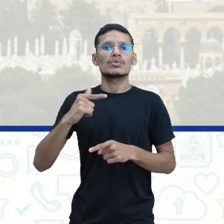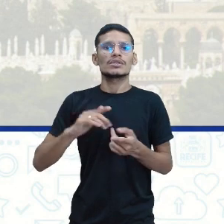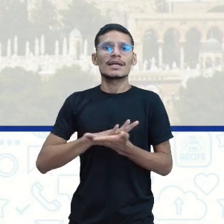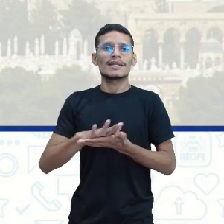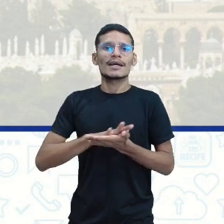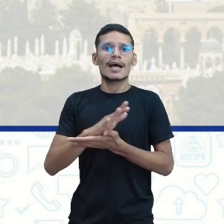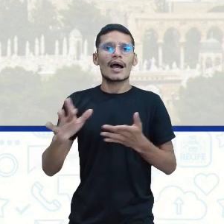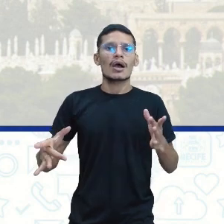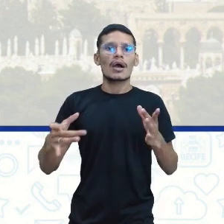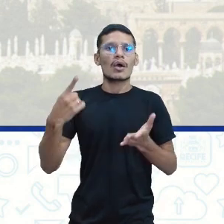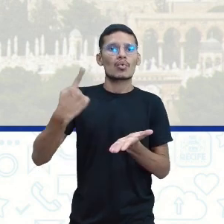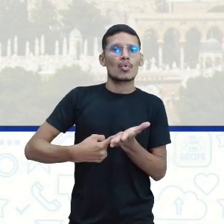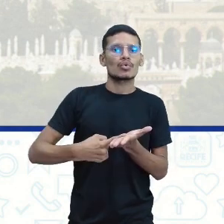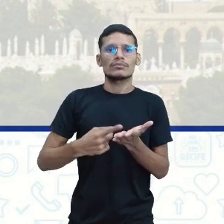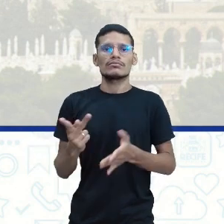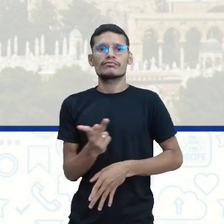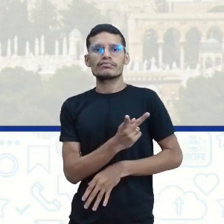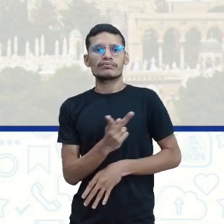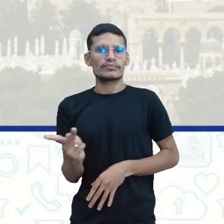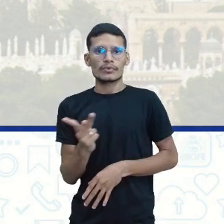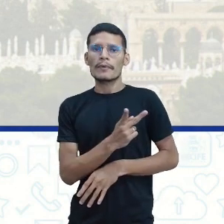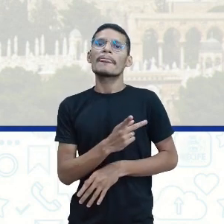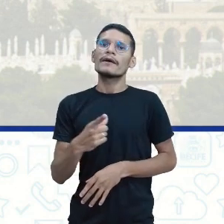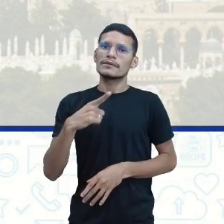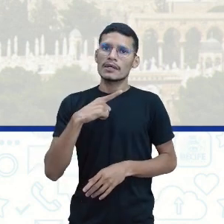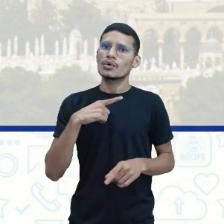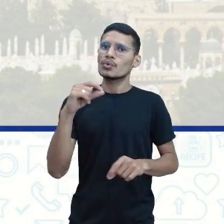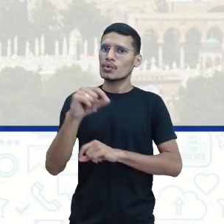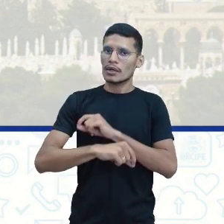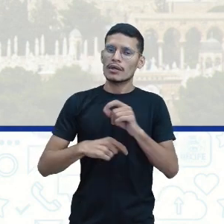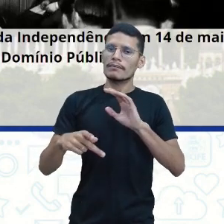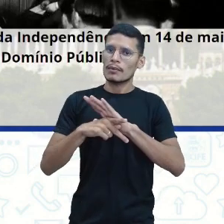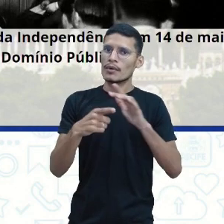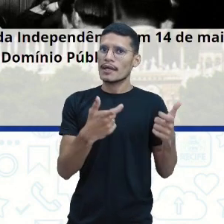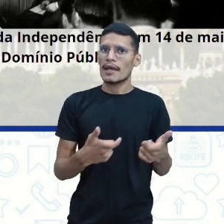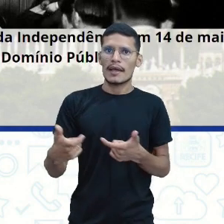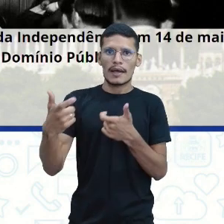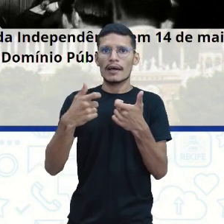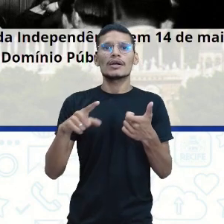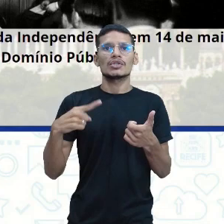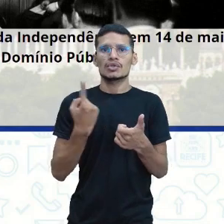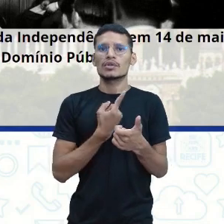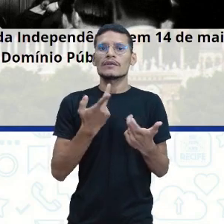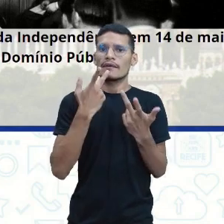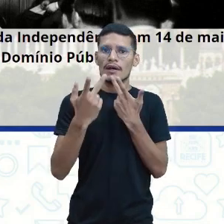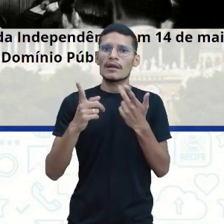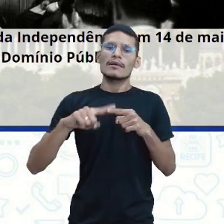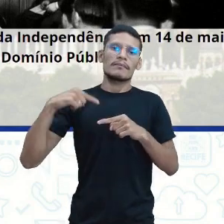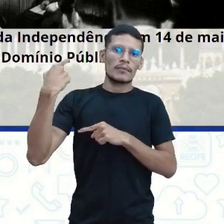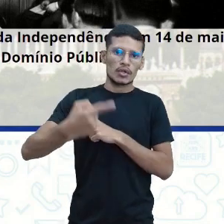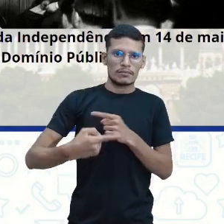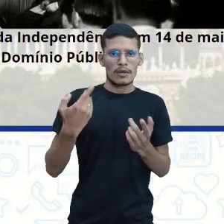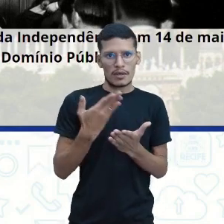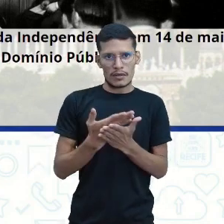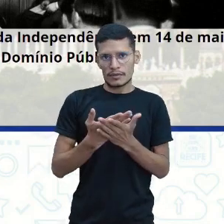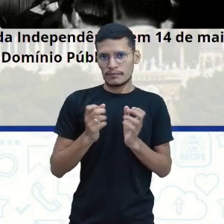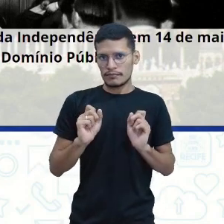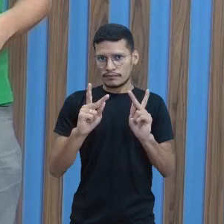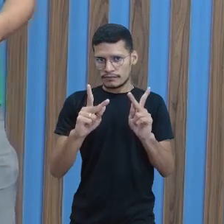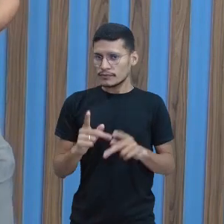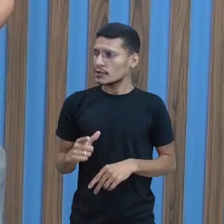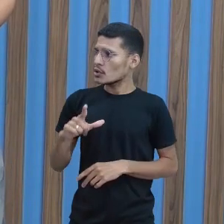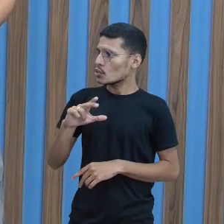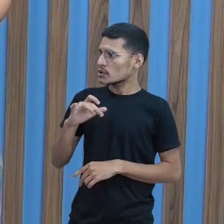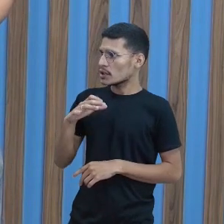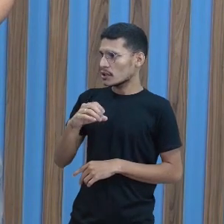um acordo e isso vai, né, acabar gerando uma guerra, que é o que a gente vai ver na próxima aula, tá? Então, pessoal,